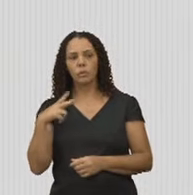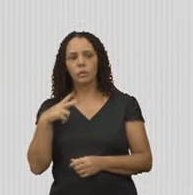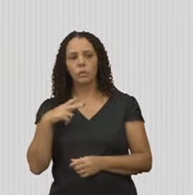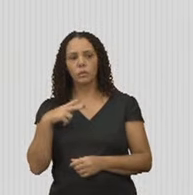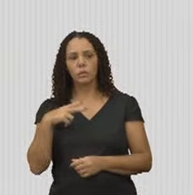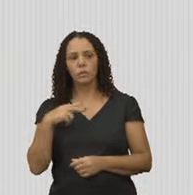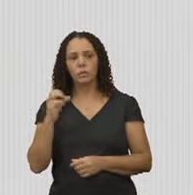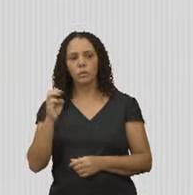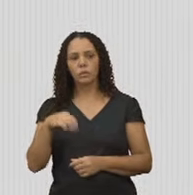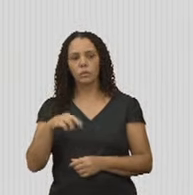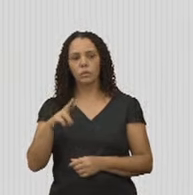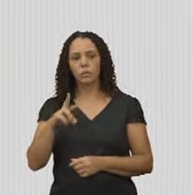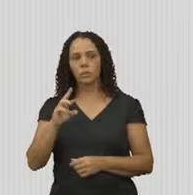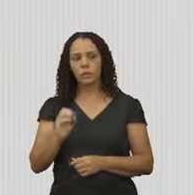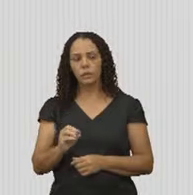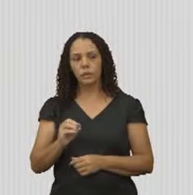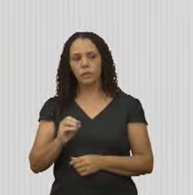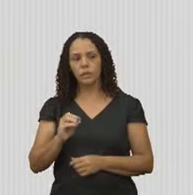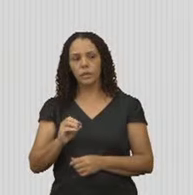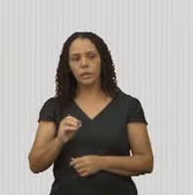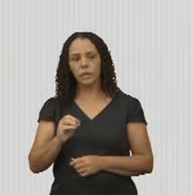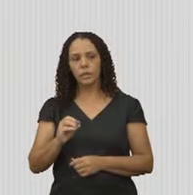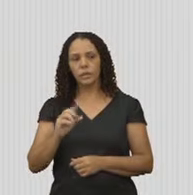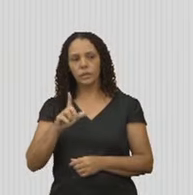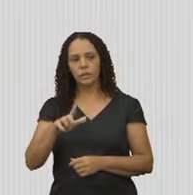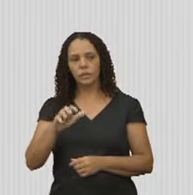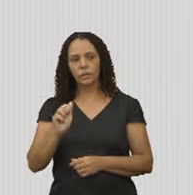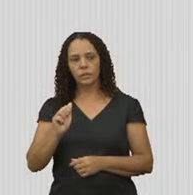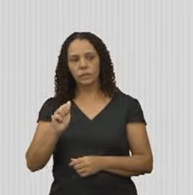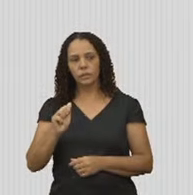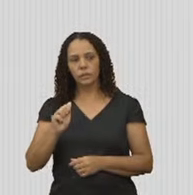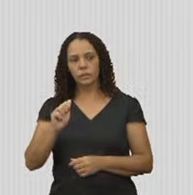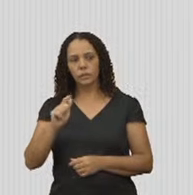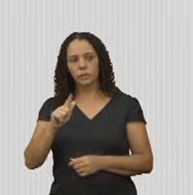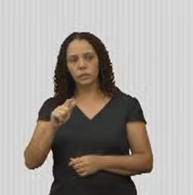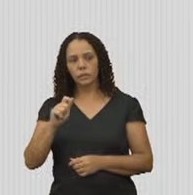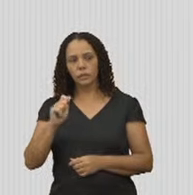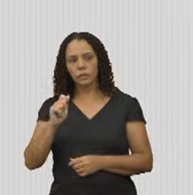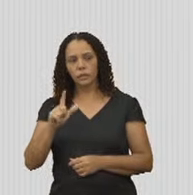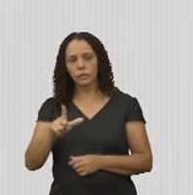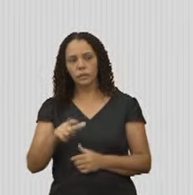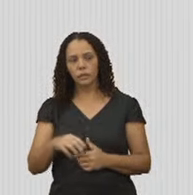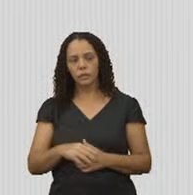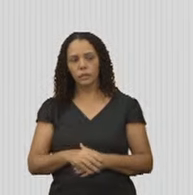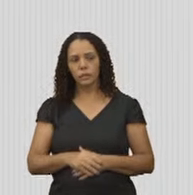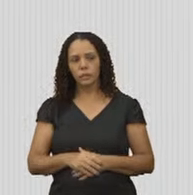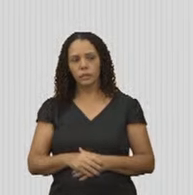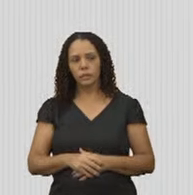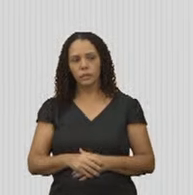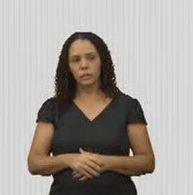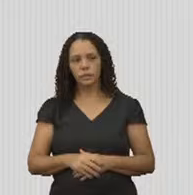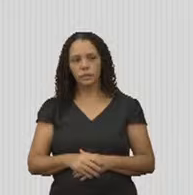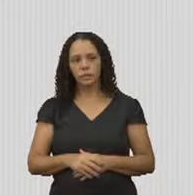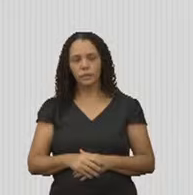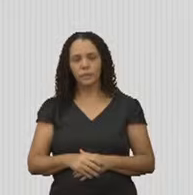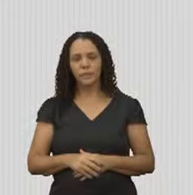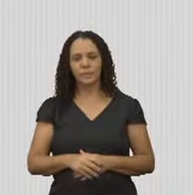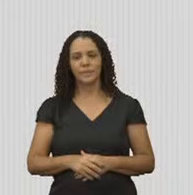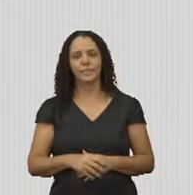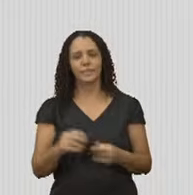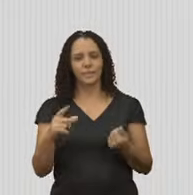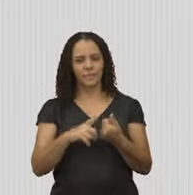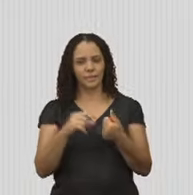denominada Muro Legal. E aí, no caso, o artigo 2º foi suprimido, conforme já disse anteriormente. No